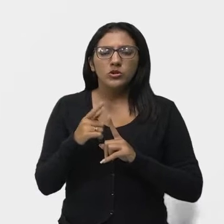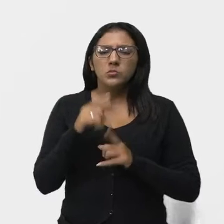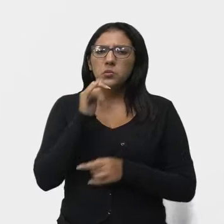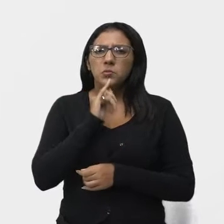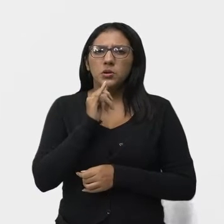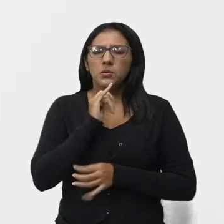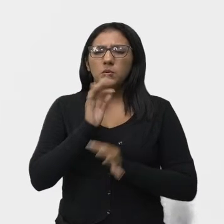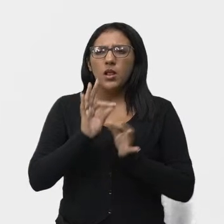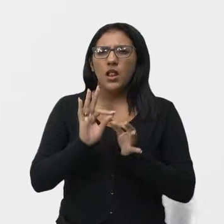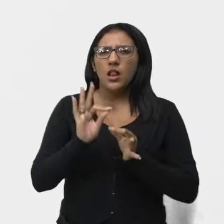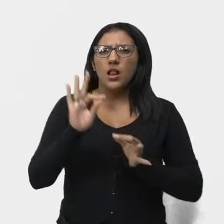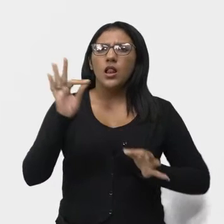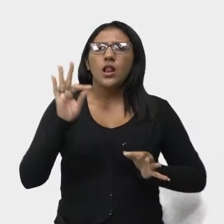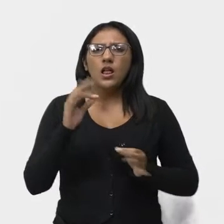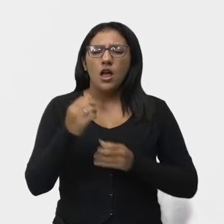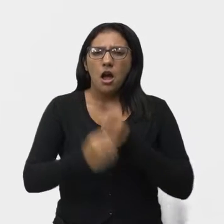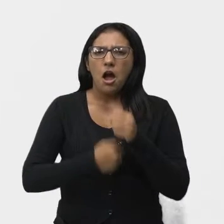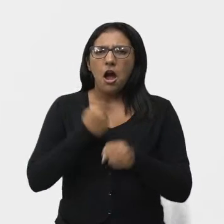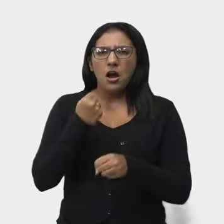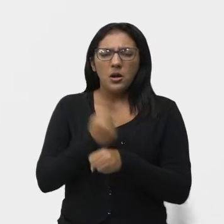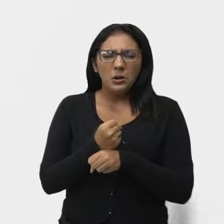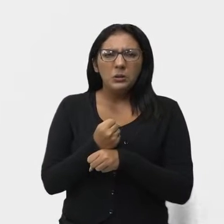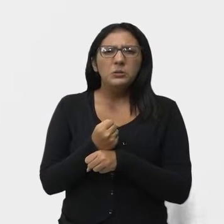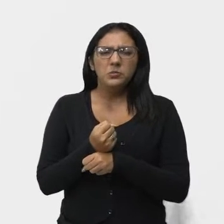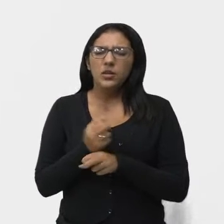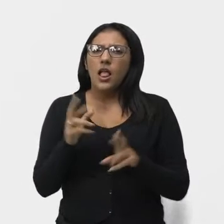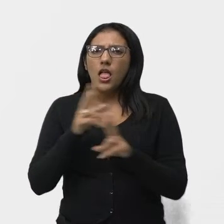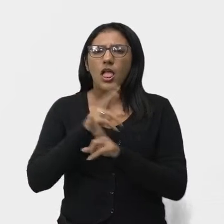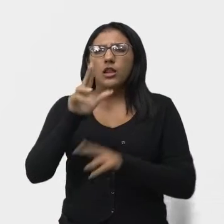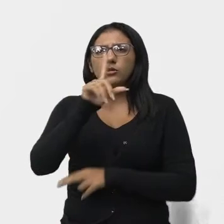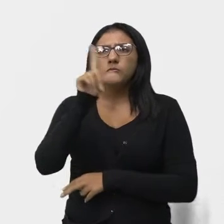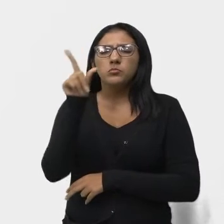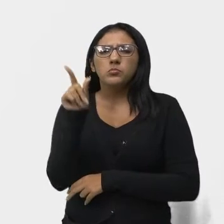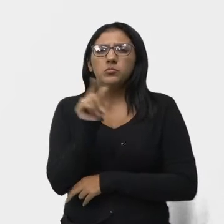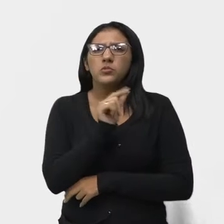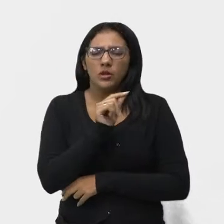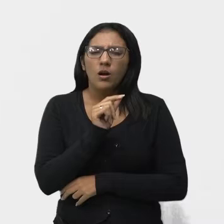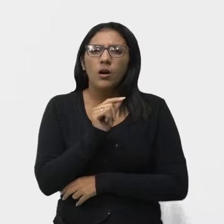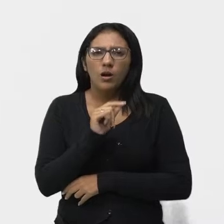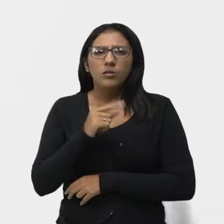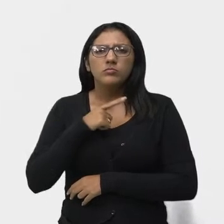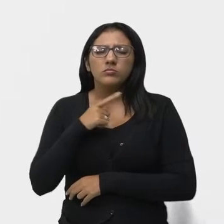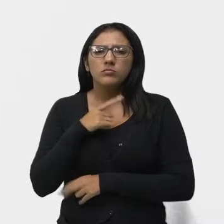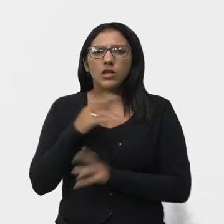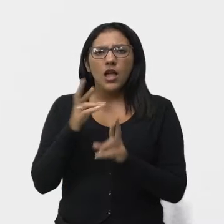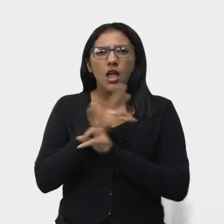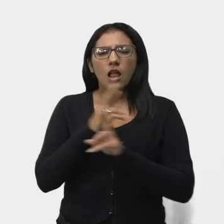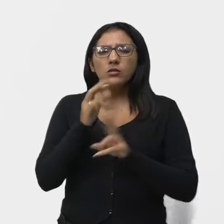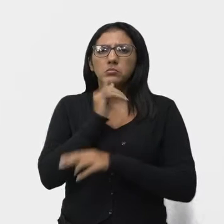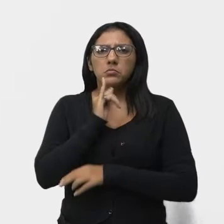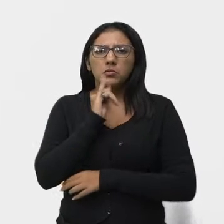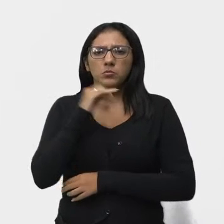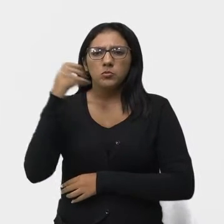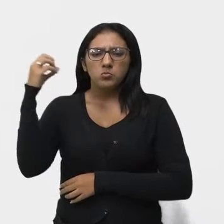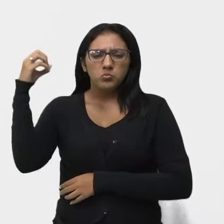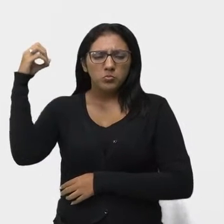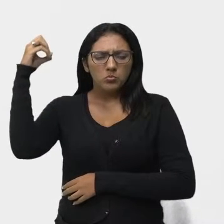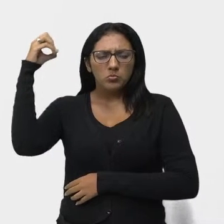intergaláctica, né, vamos dizer assim, né, que é o anos-luz, né, tempo que a luz percorre durante um segundo,